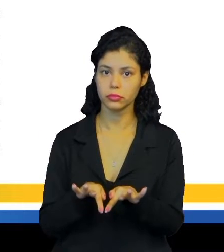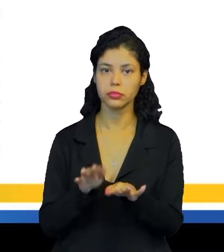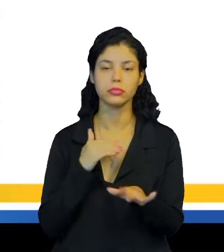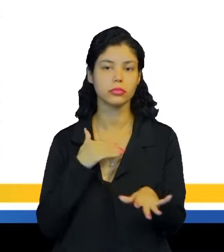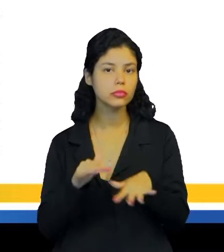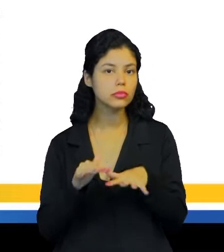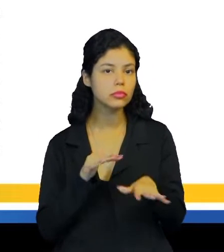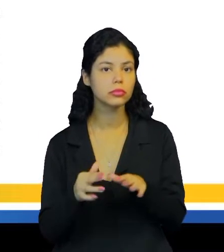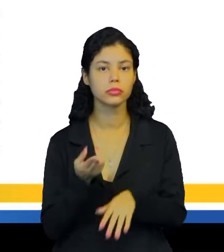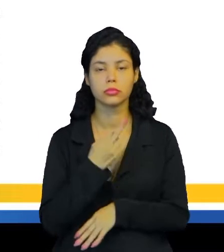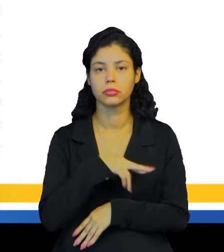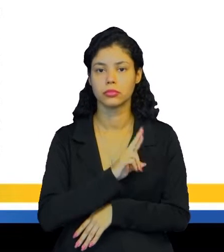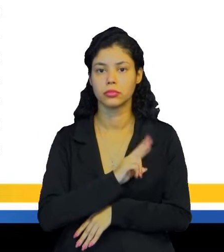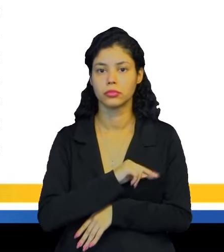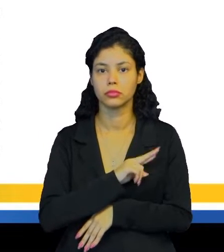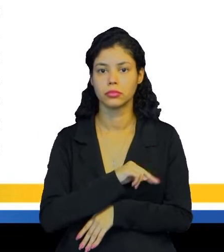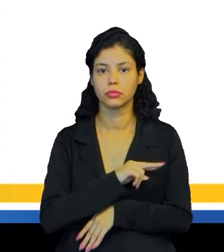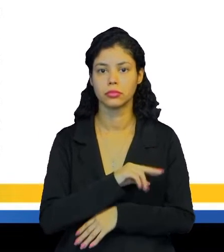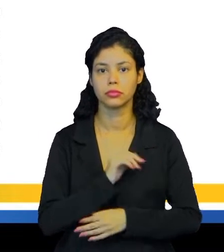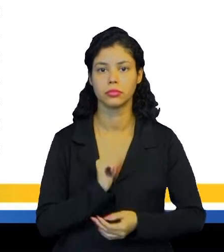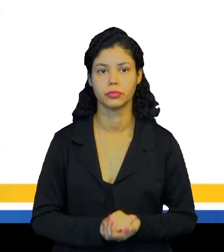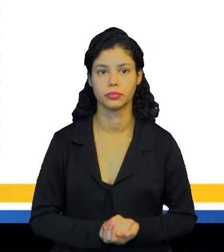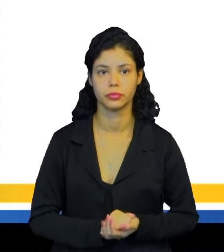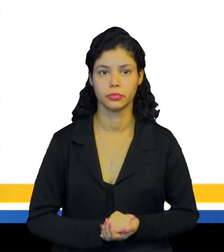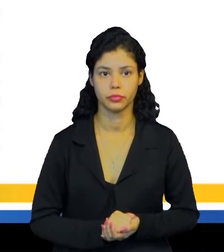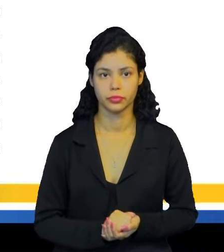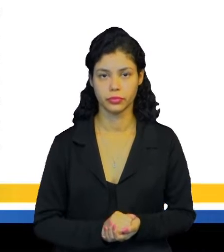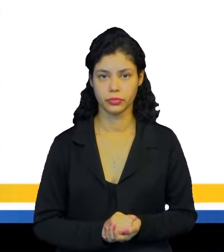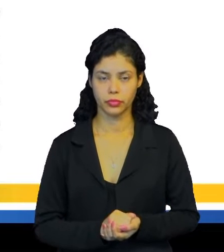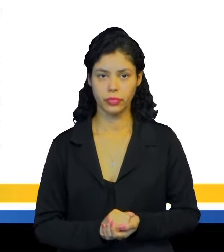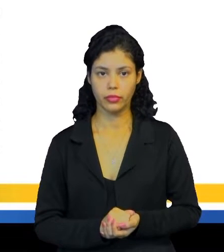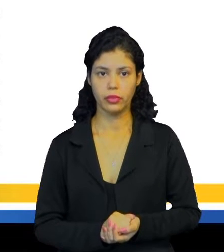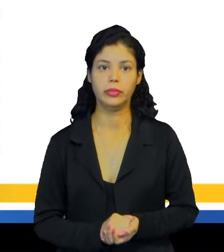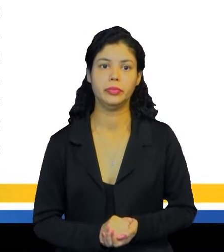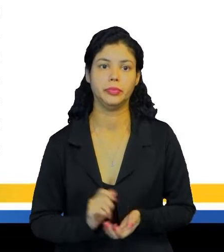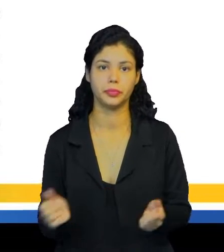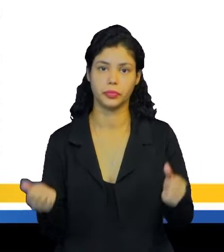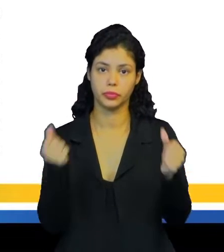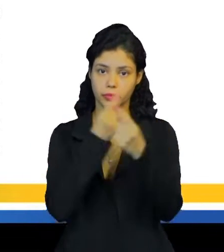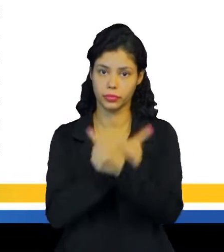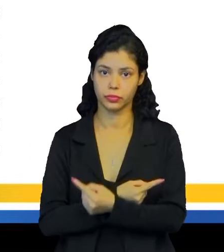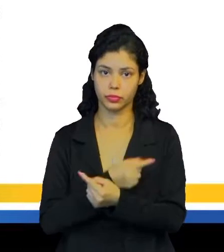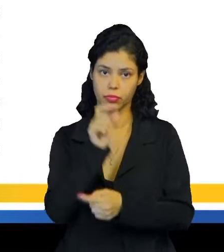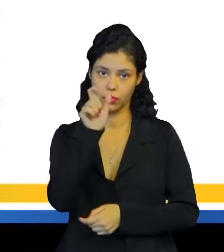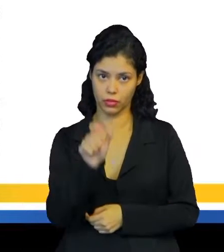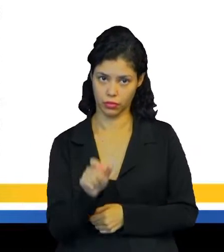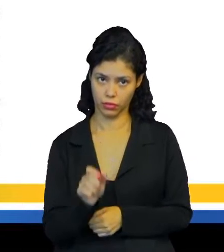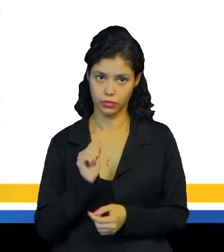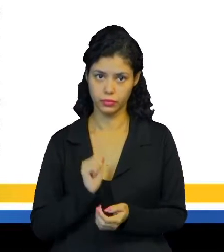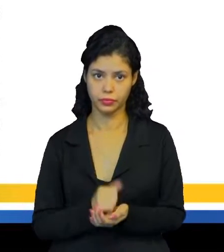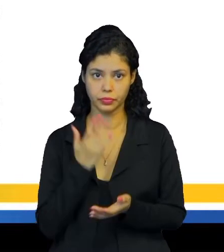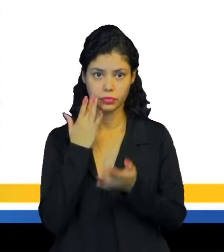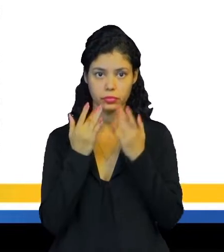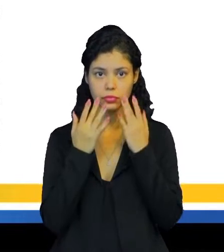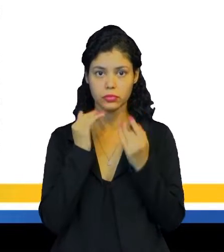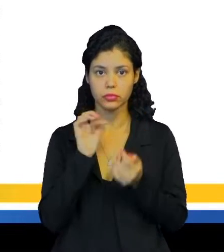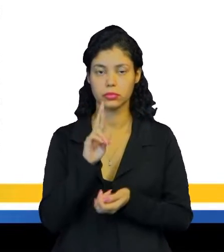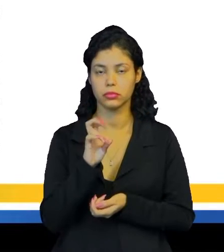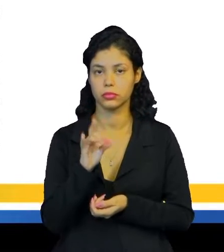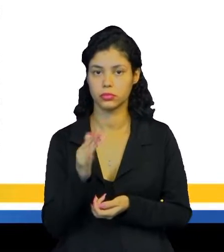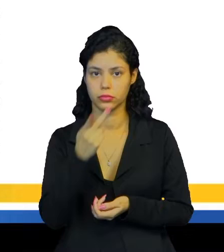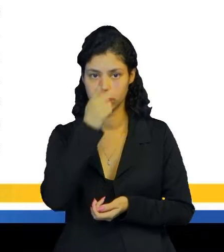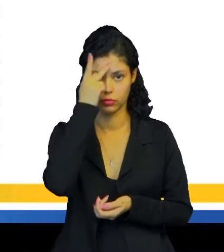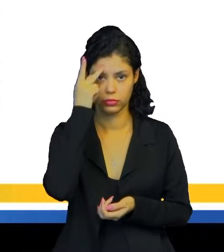ao movimento romântico, né, que nós tivemos aí esse contraste, os personagens do teatro realista